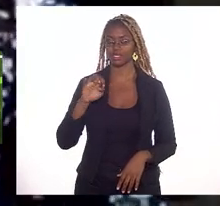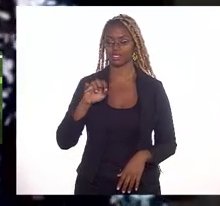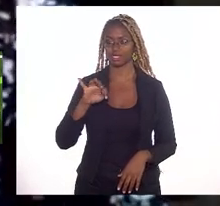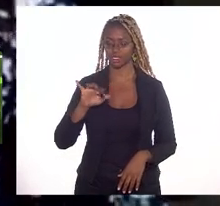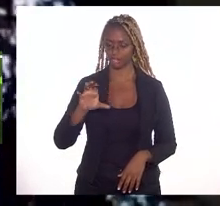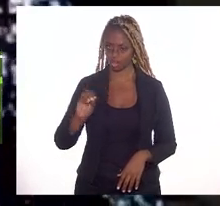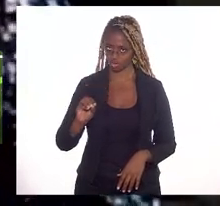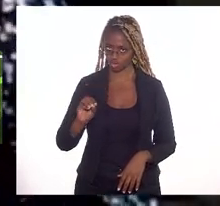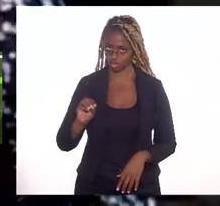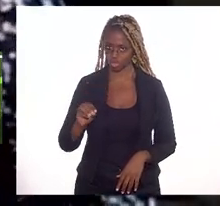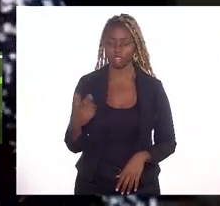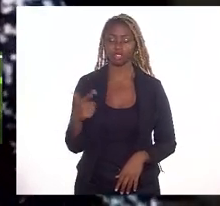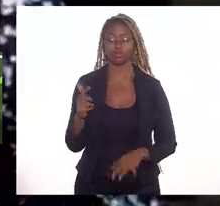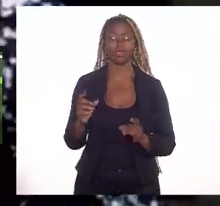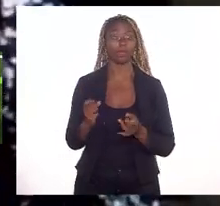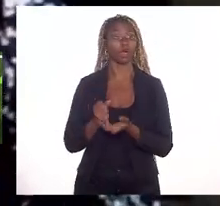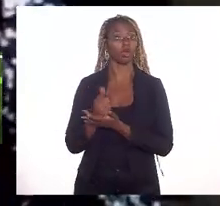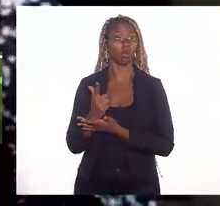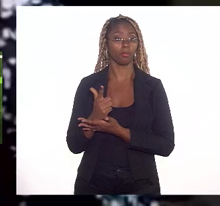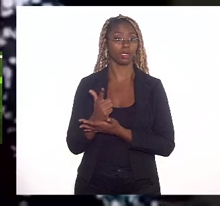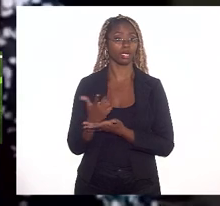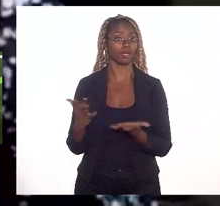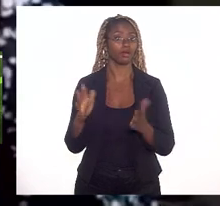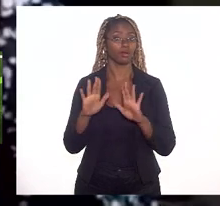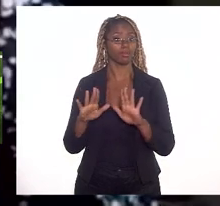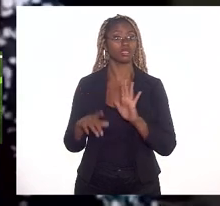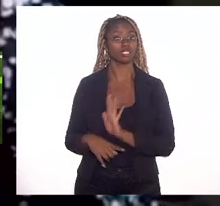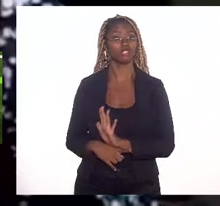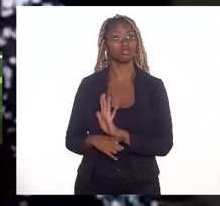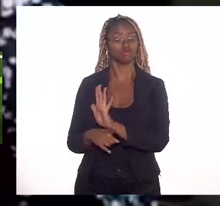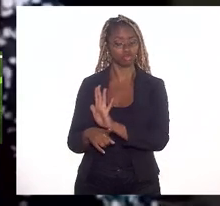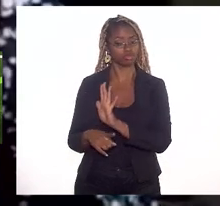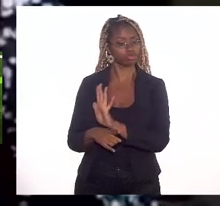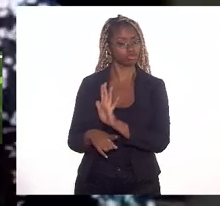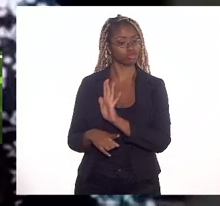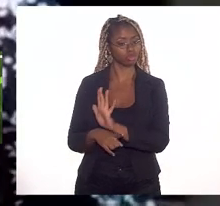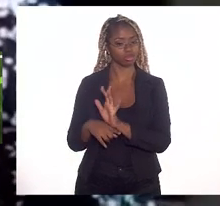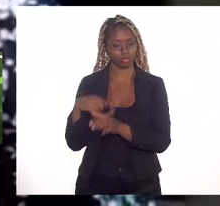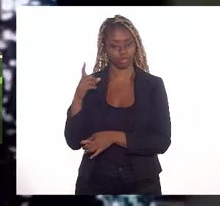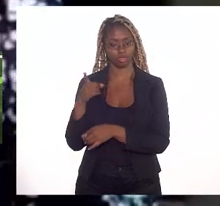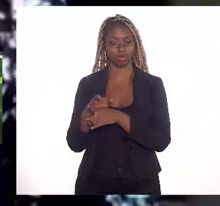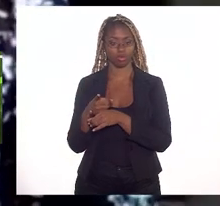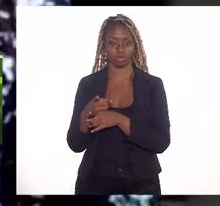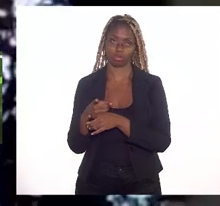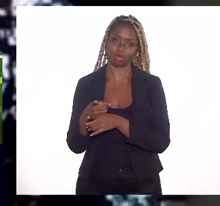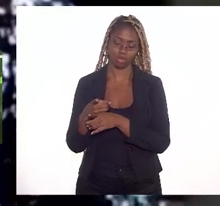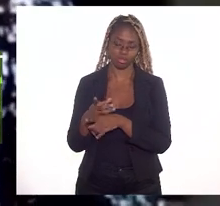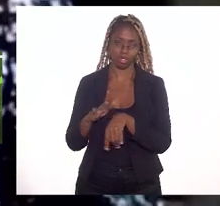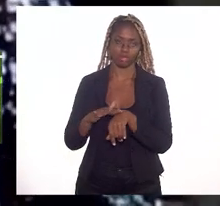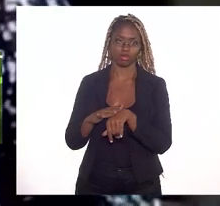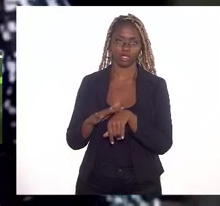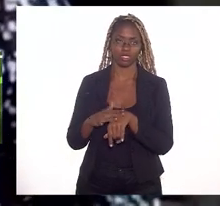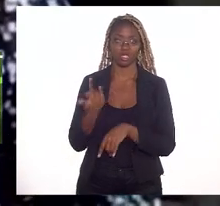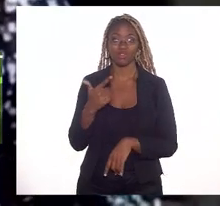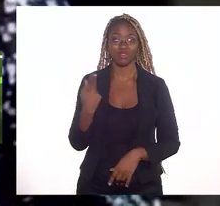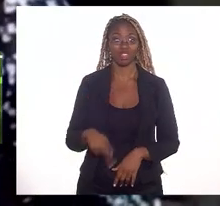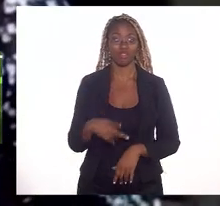ele auxilia ao diagnóstico. A gente não tem mais no nosso país. E